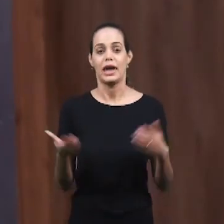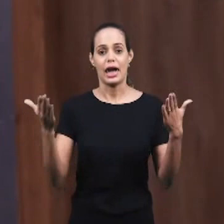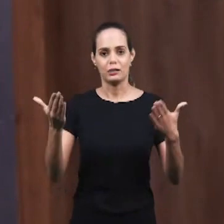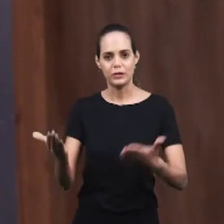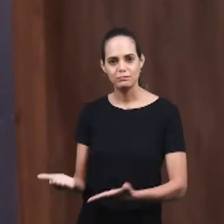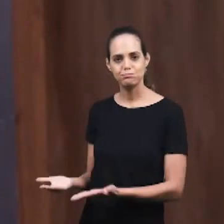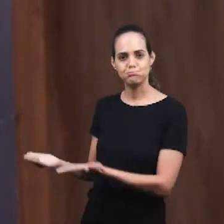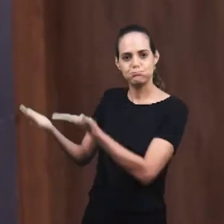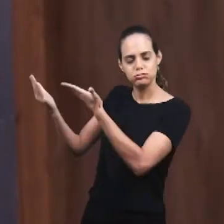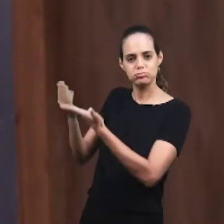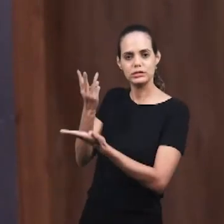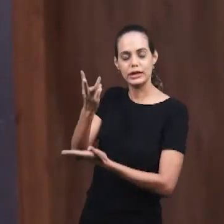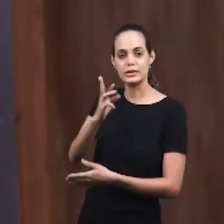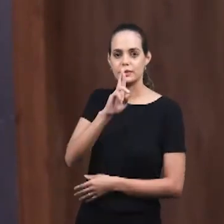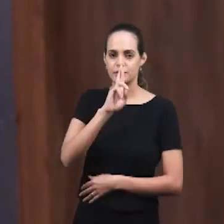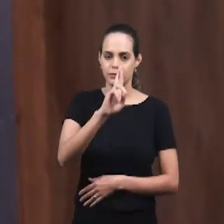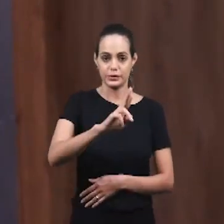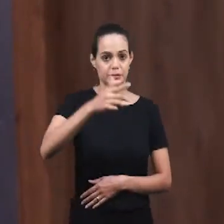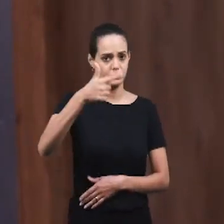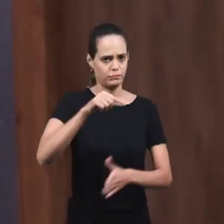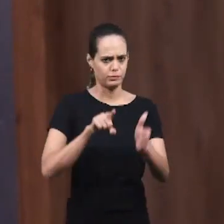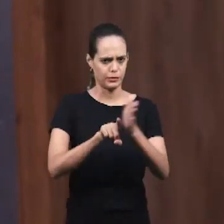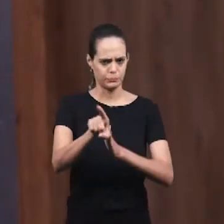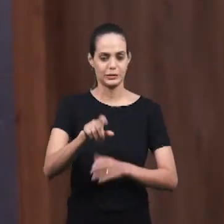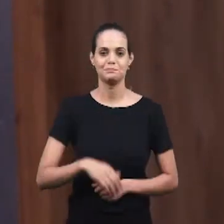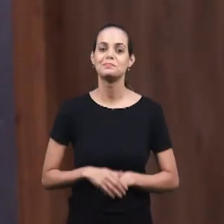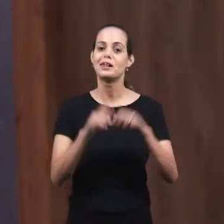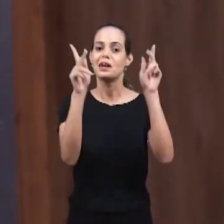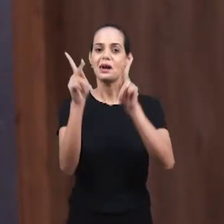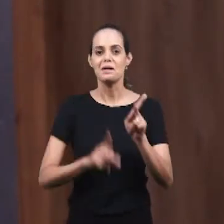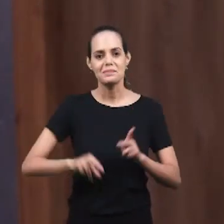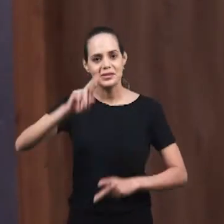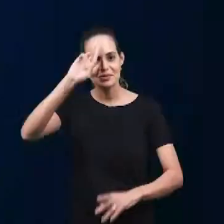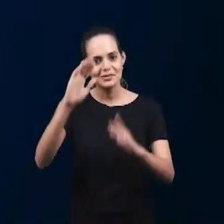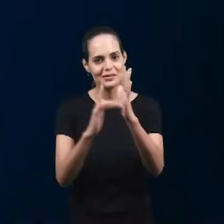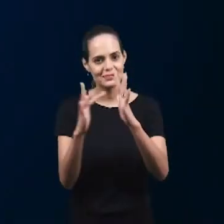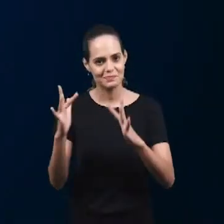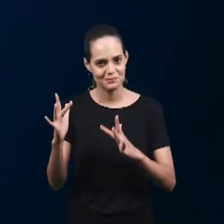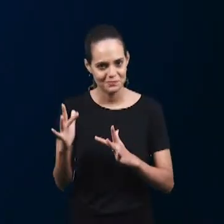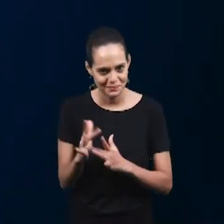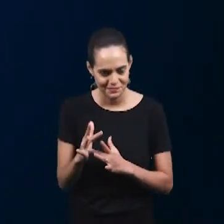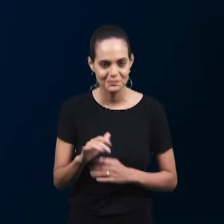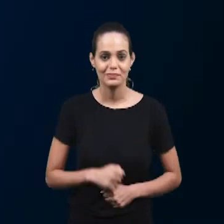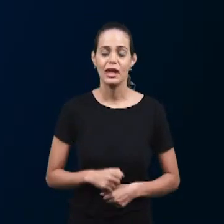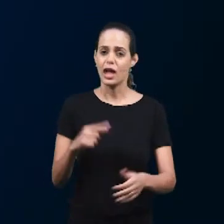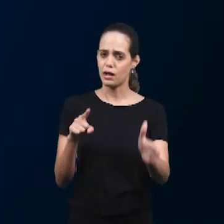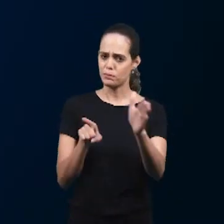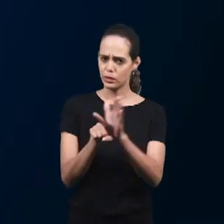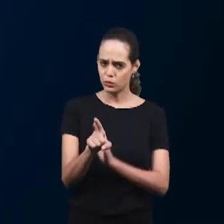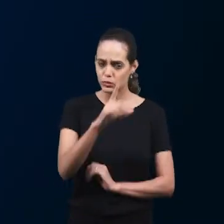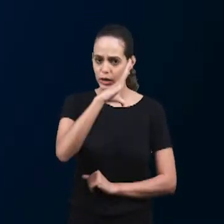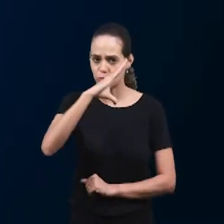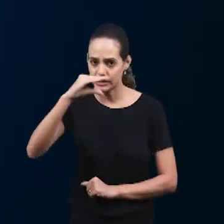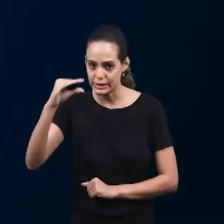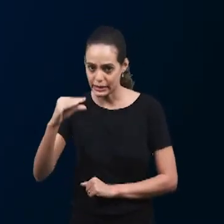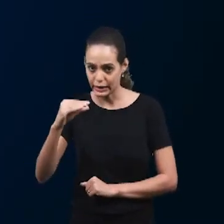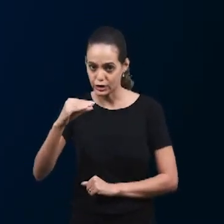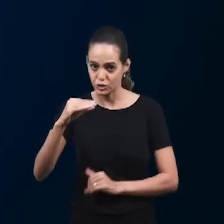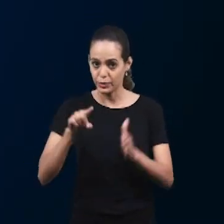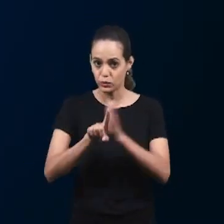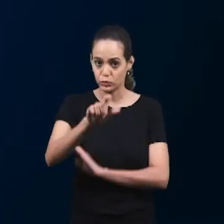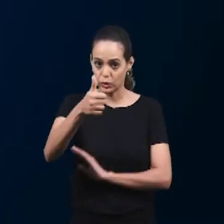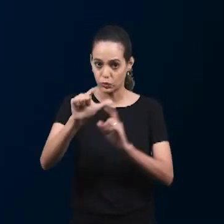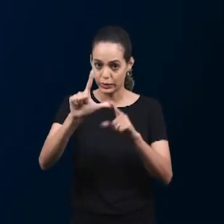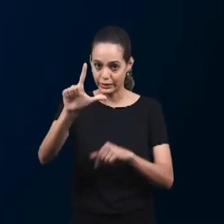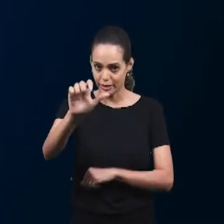São Paulo. Vamos ter então essas 3 respostas à nossa segunda pergunta. A paz do Senhor, irmãos. A pergunta dos adolescentes,